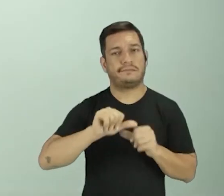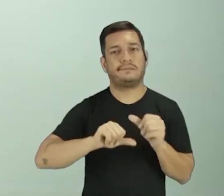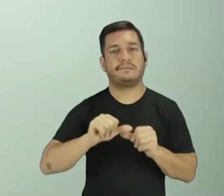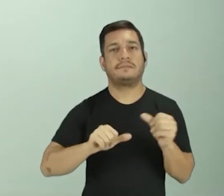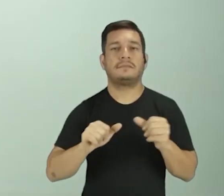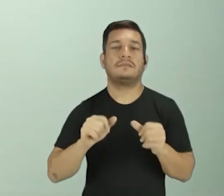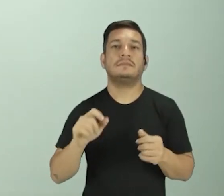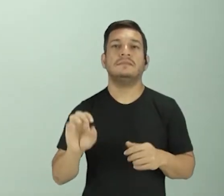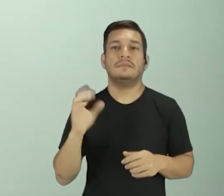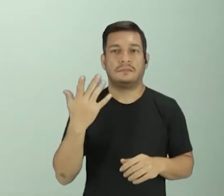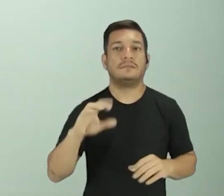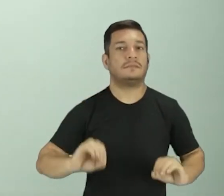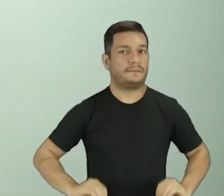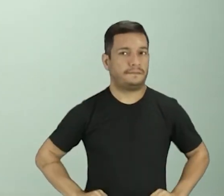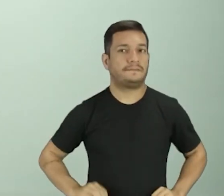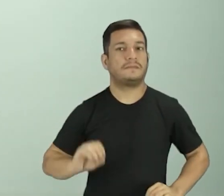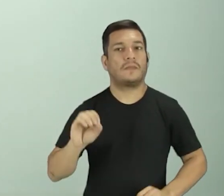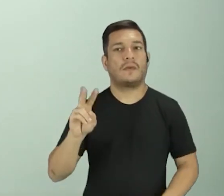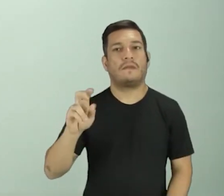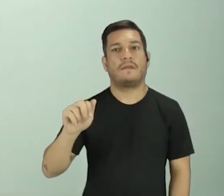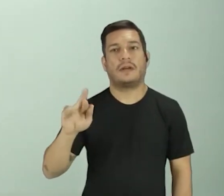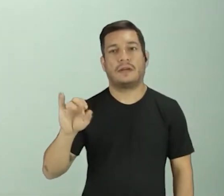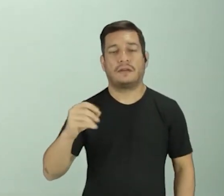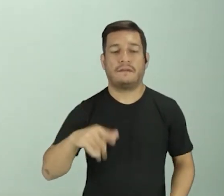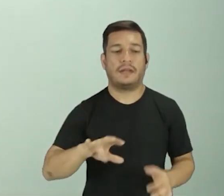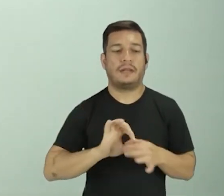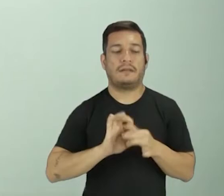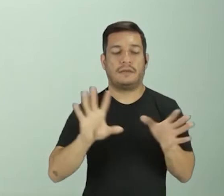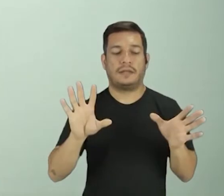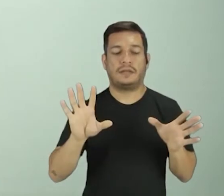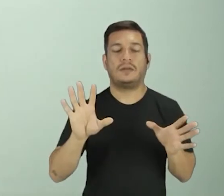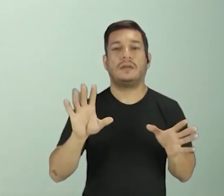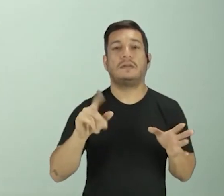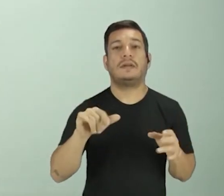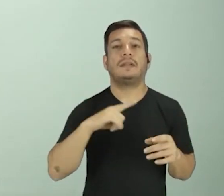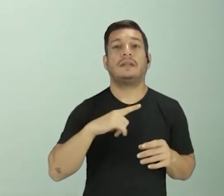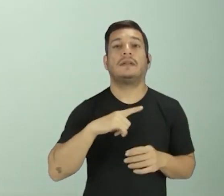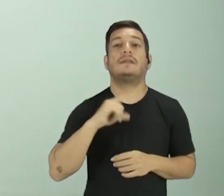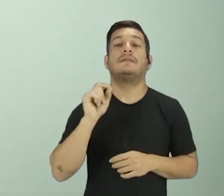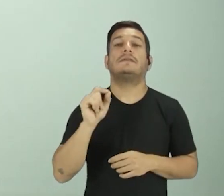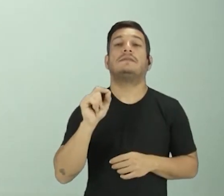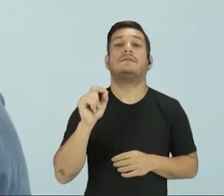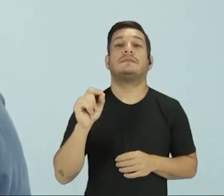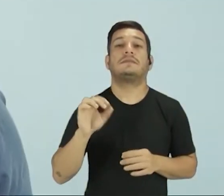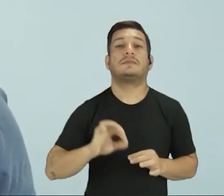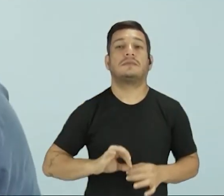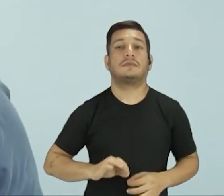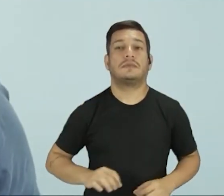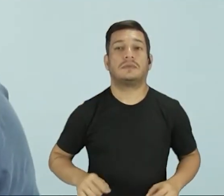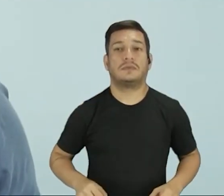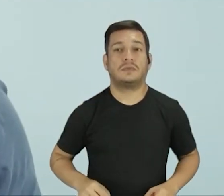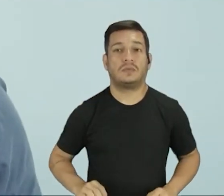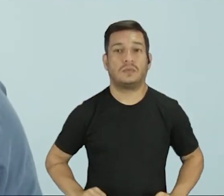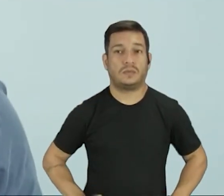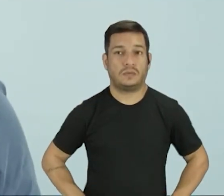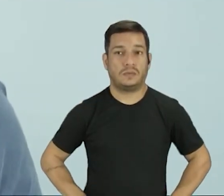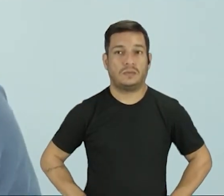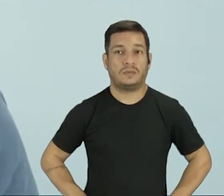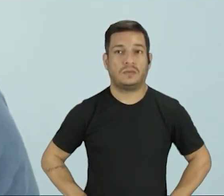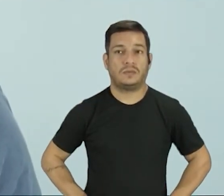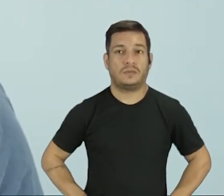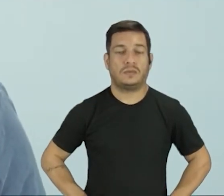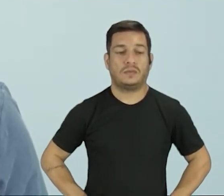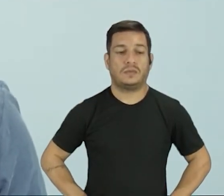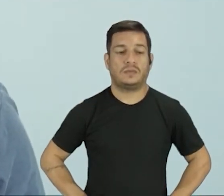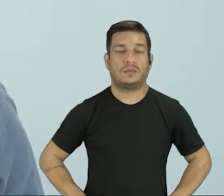oogênese acontece nos ovários, tá? E aí vai liberando o oócito que vai cair lá na tuba uterina, se